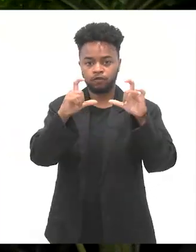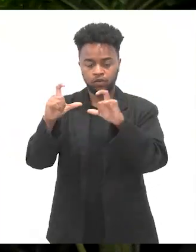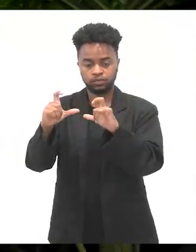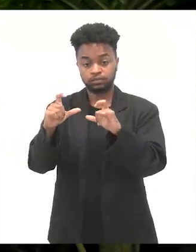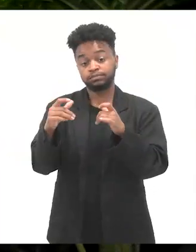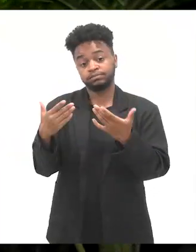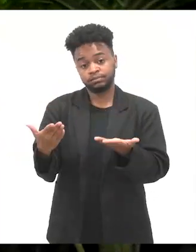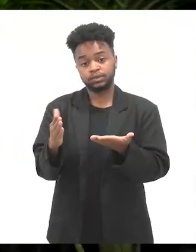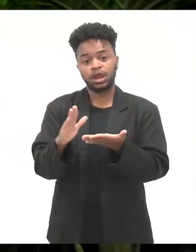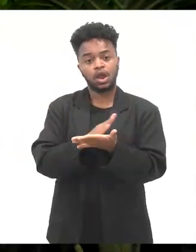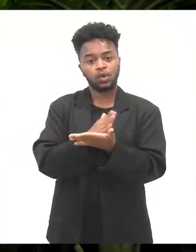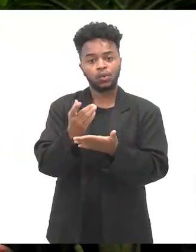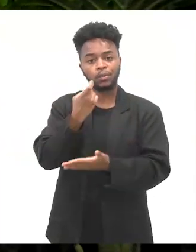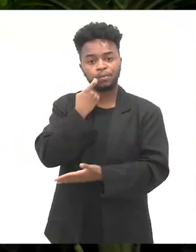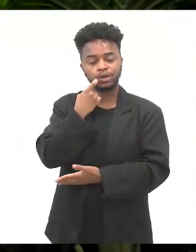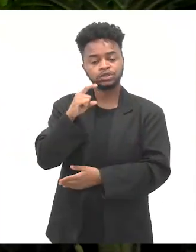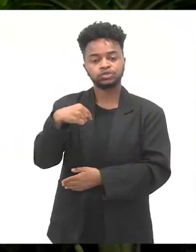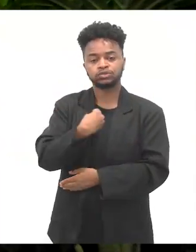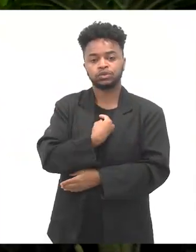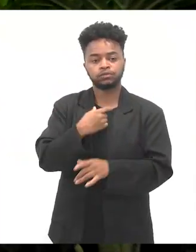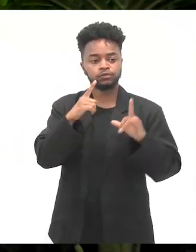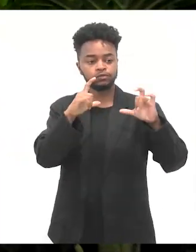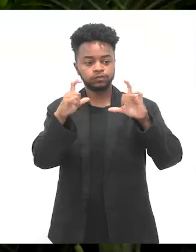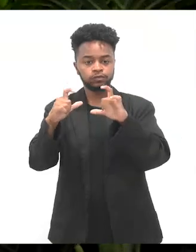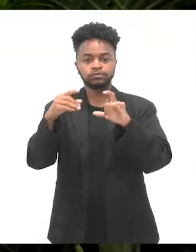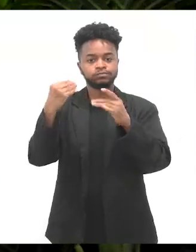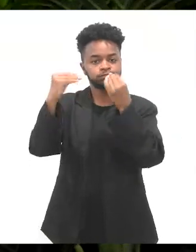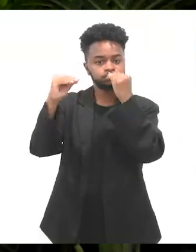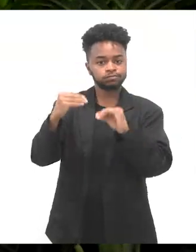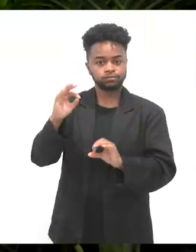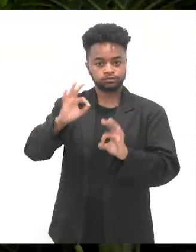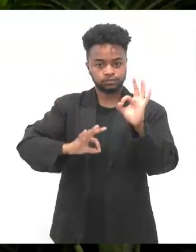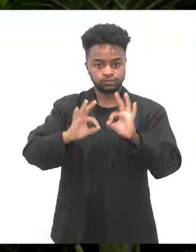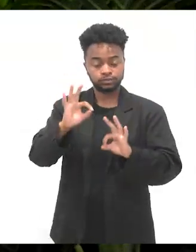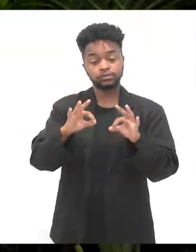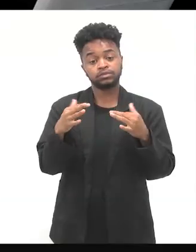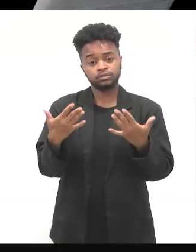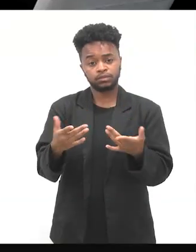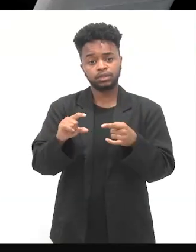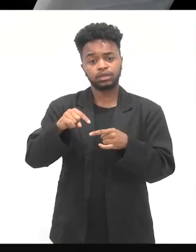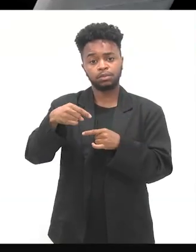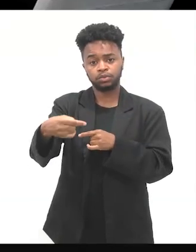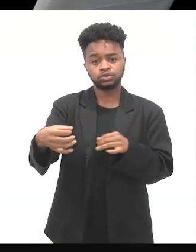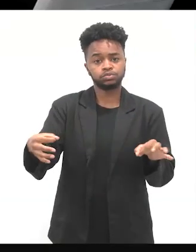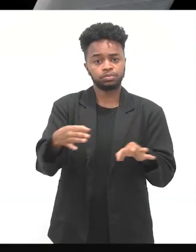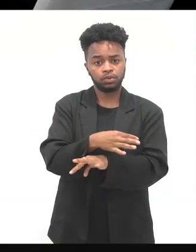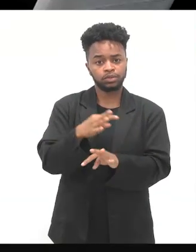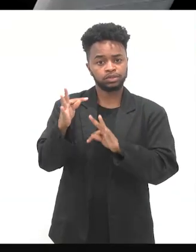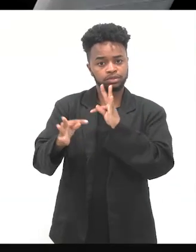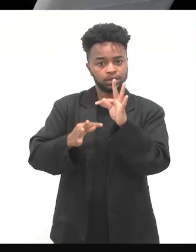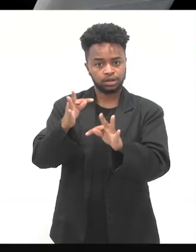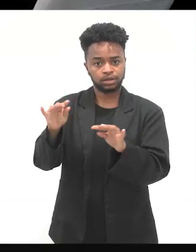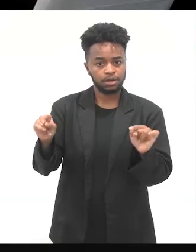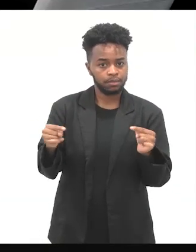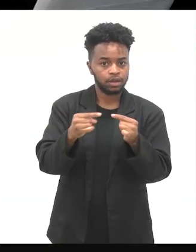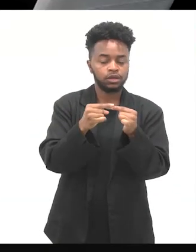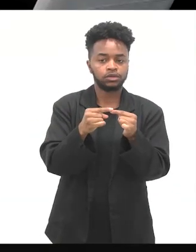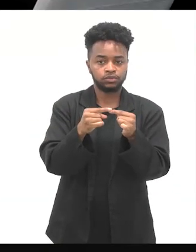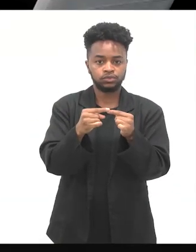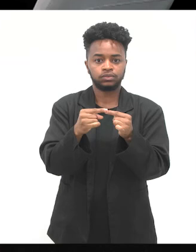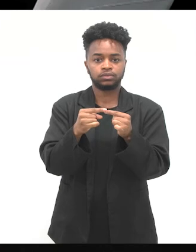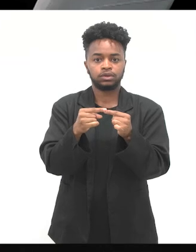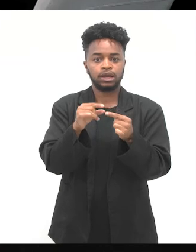Então, alguns pescados nós fotografamos já fixados, ou seja, depois de receberem um tratamento específico